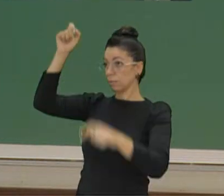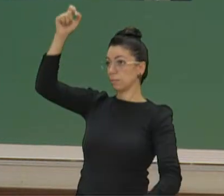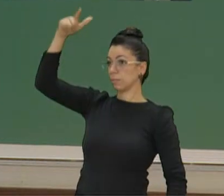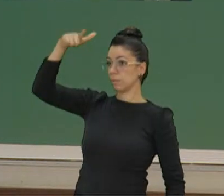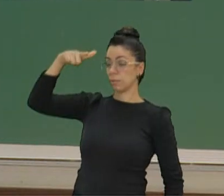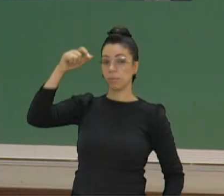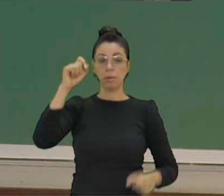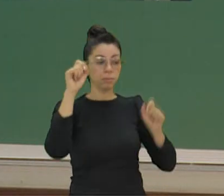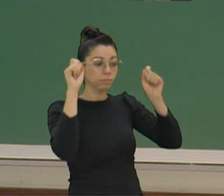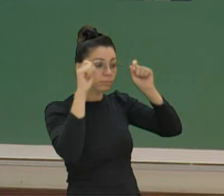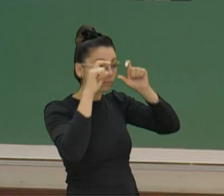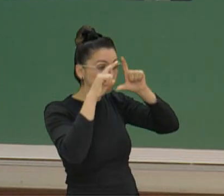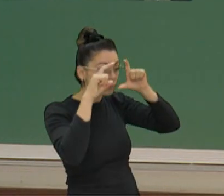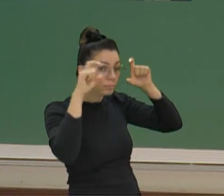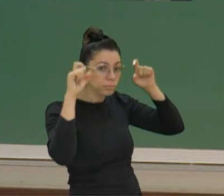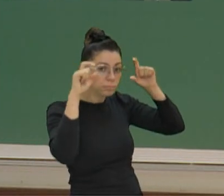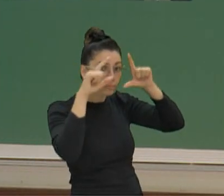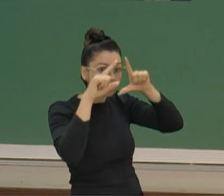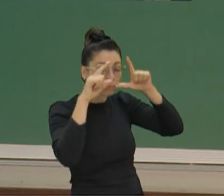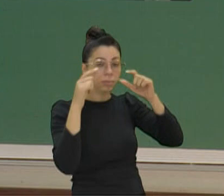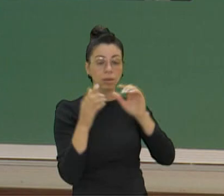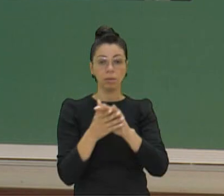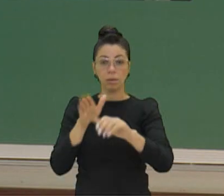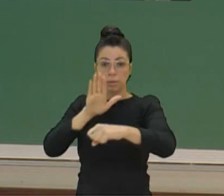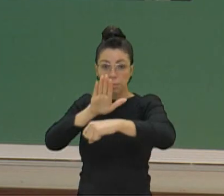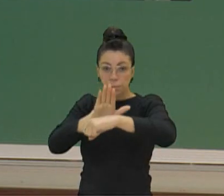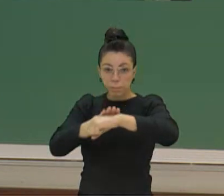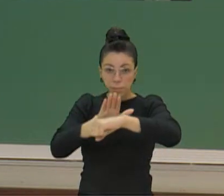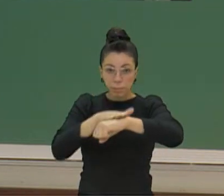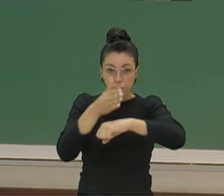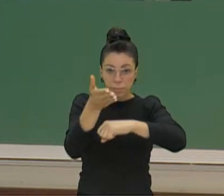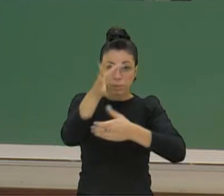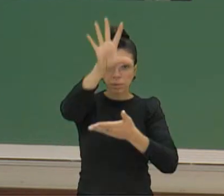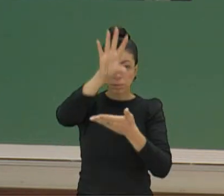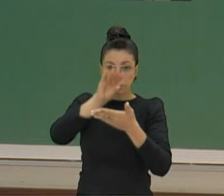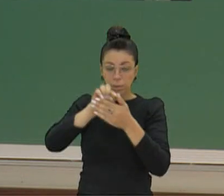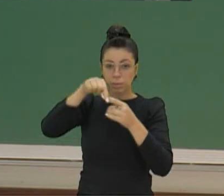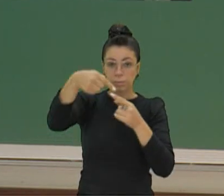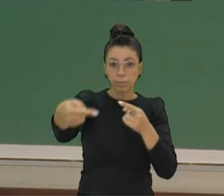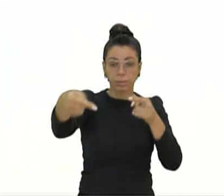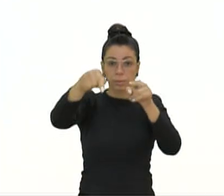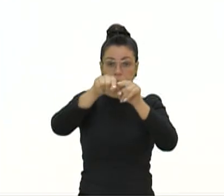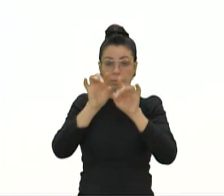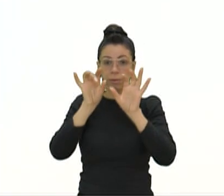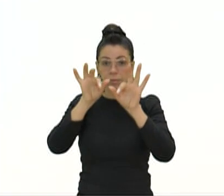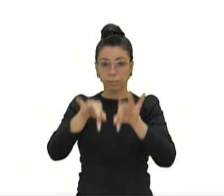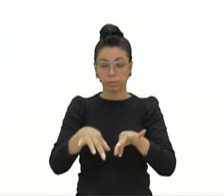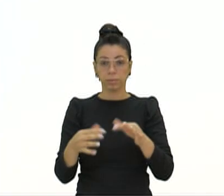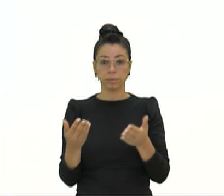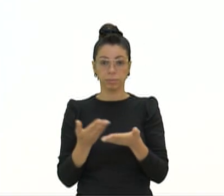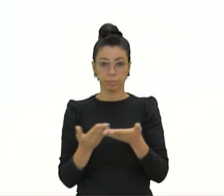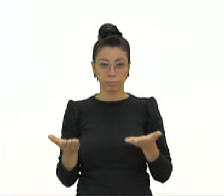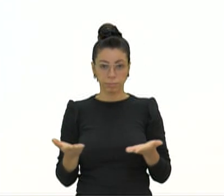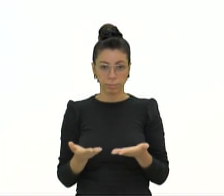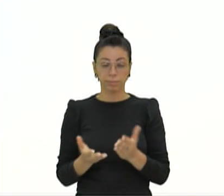com a pupila que abre e fecha. Eu vou dar um tempinho para vocês copiarem o exercício e eu volto para a gente encerrar a nossa aula de hoje.